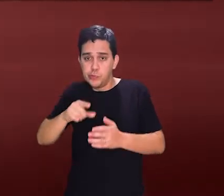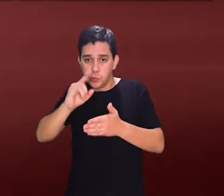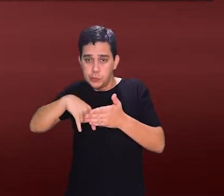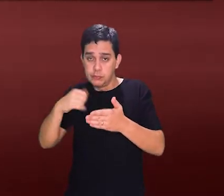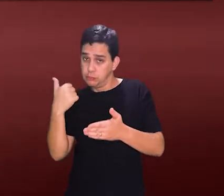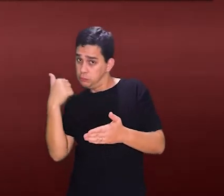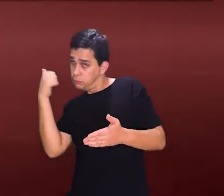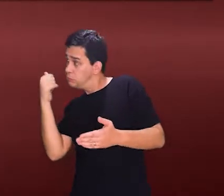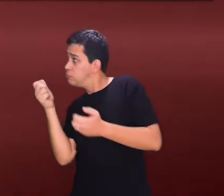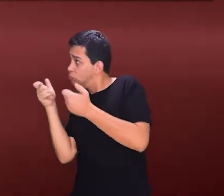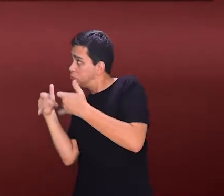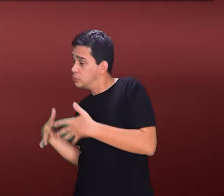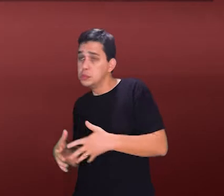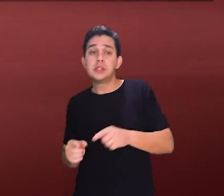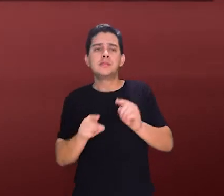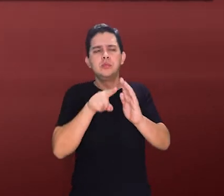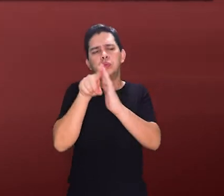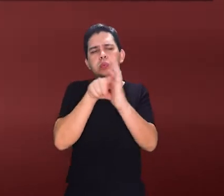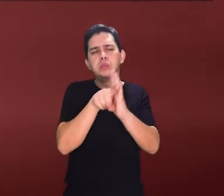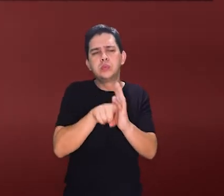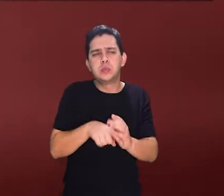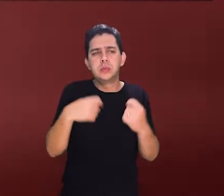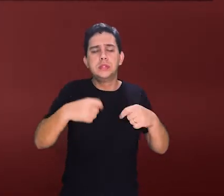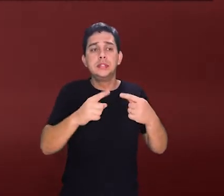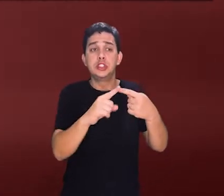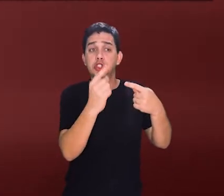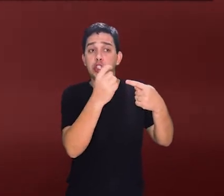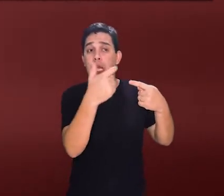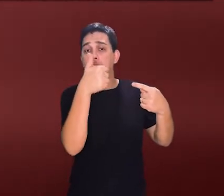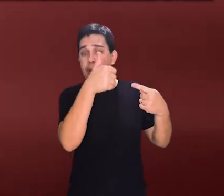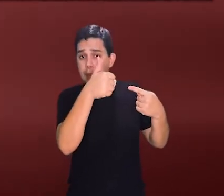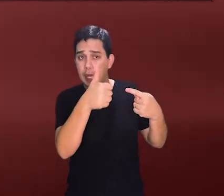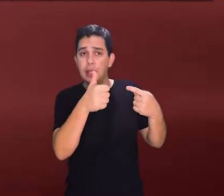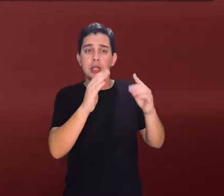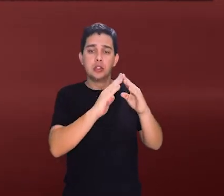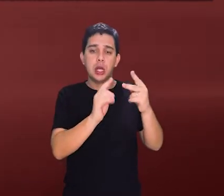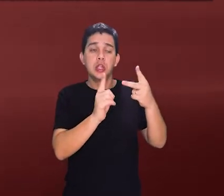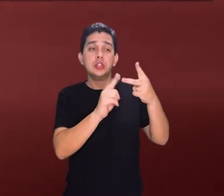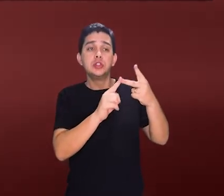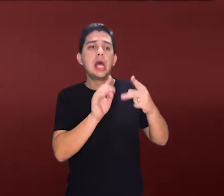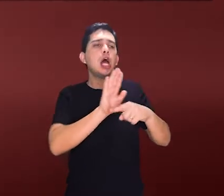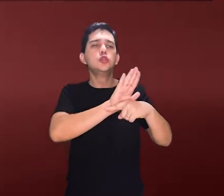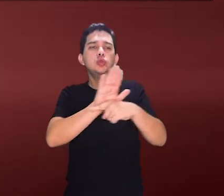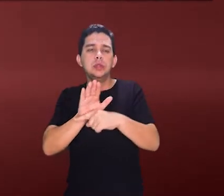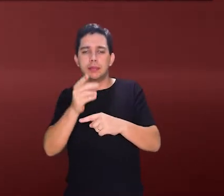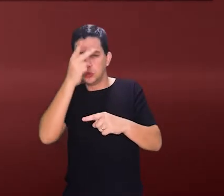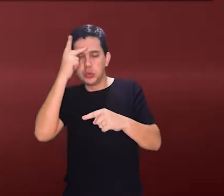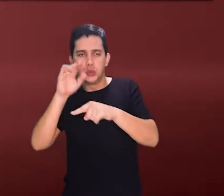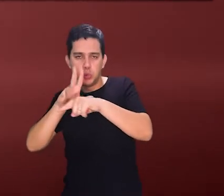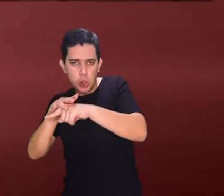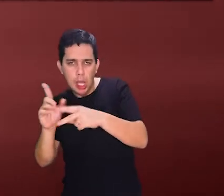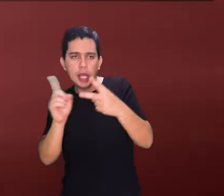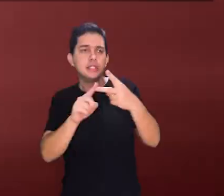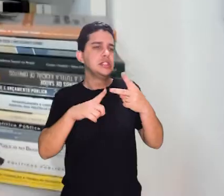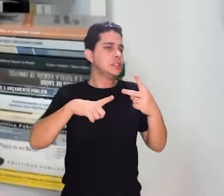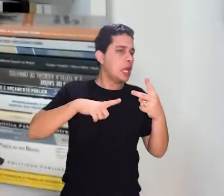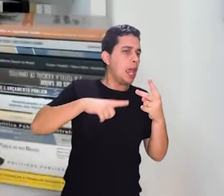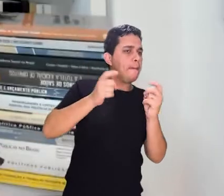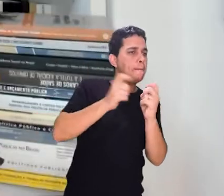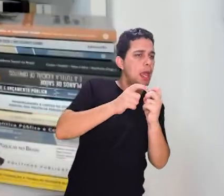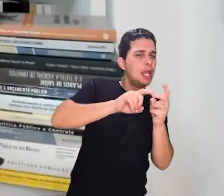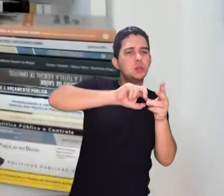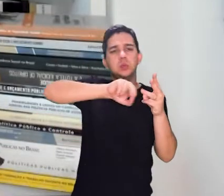unidade, tanto no aspecto financeiro quanto no aspecto assistencial, que envolve a prática de uma série de